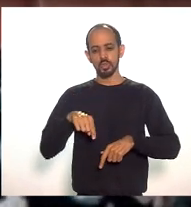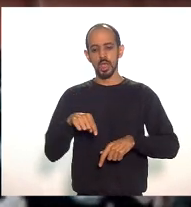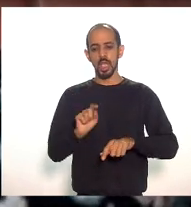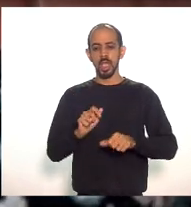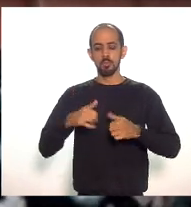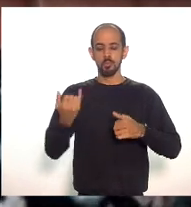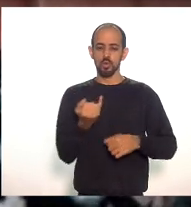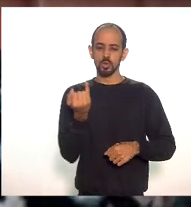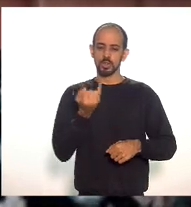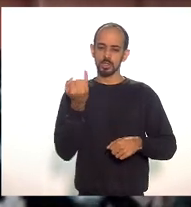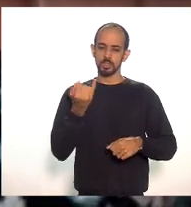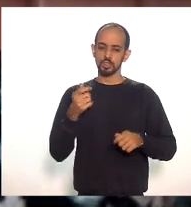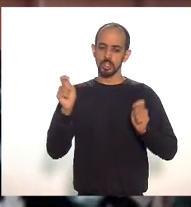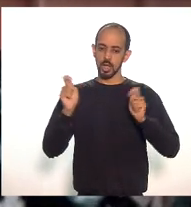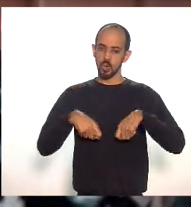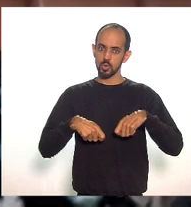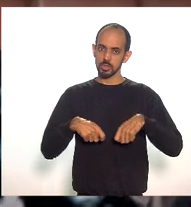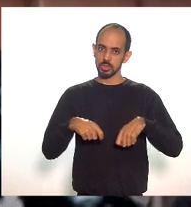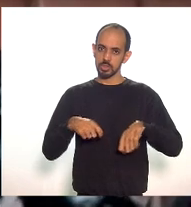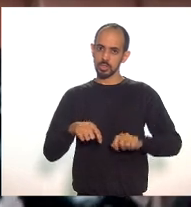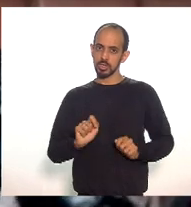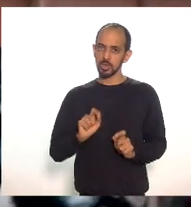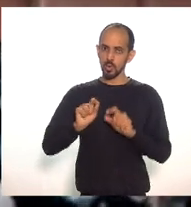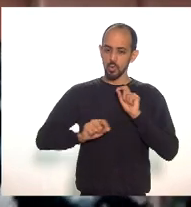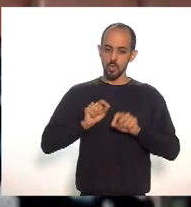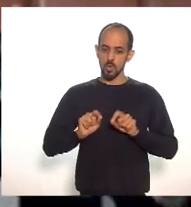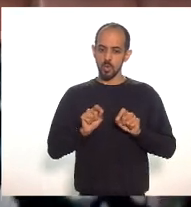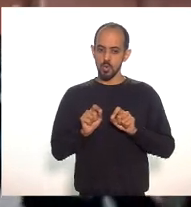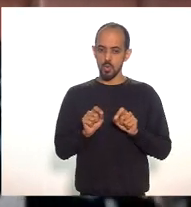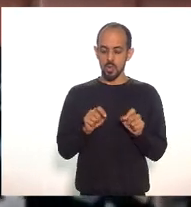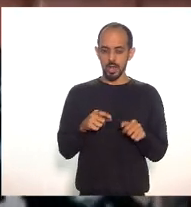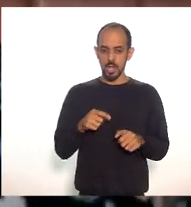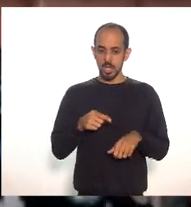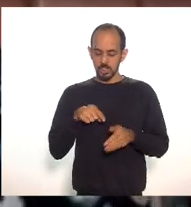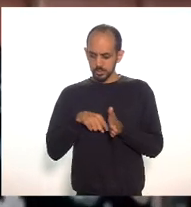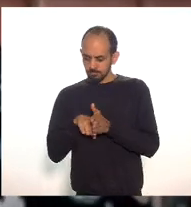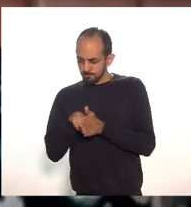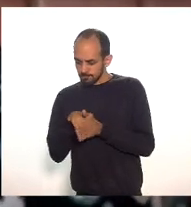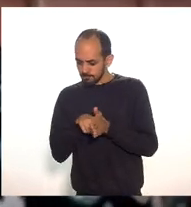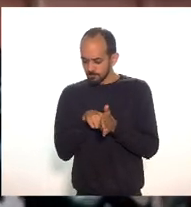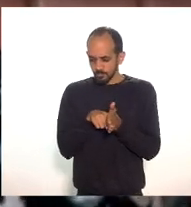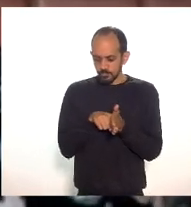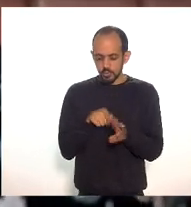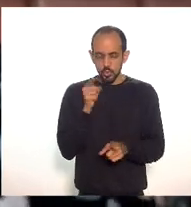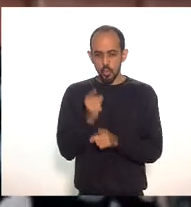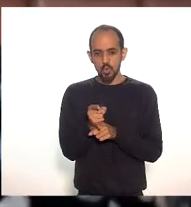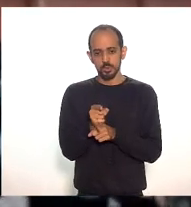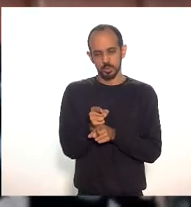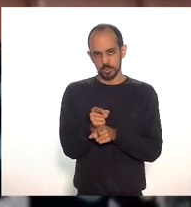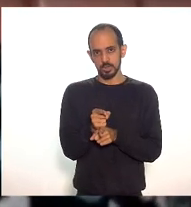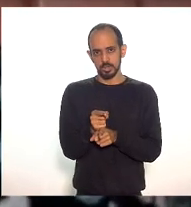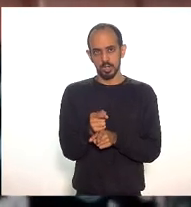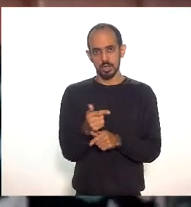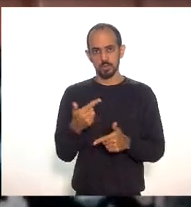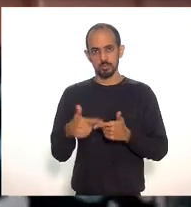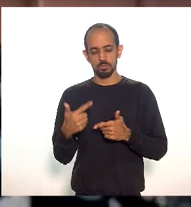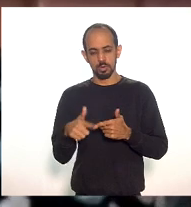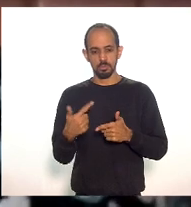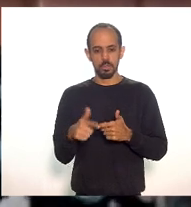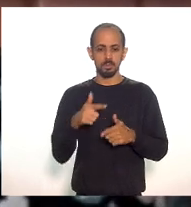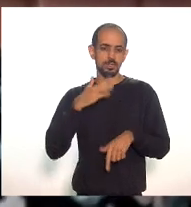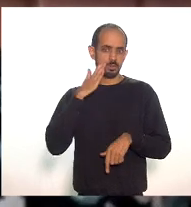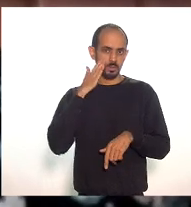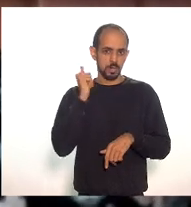para que seja possível compreender os problemas e realizar os diagnósticos com clareza identificando seus determinantes